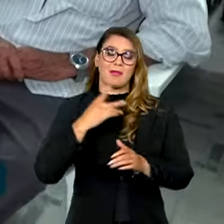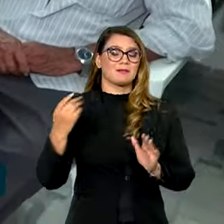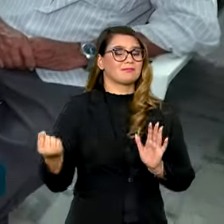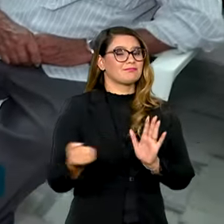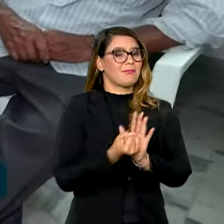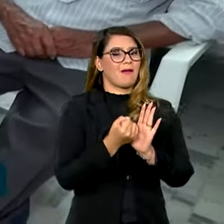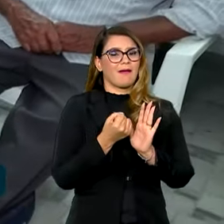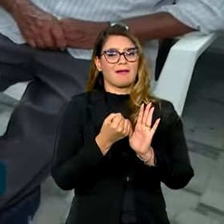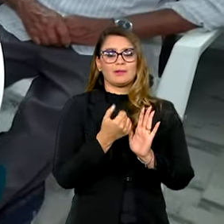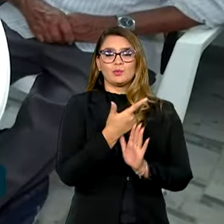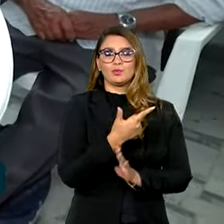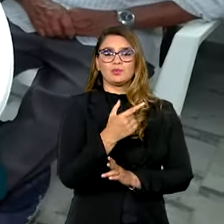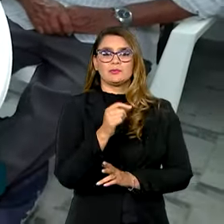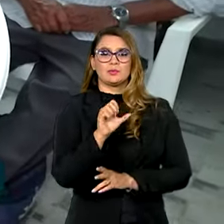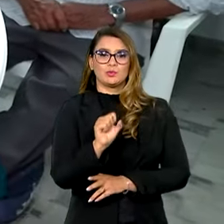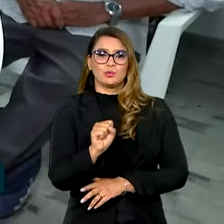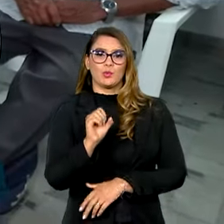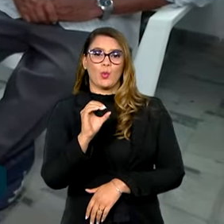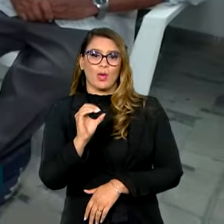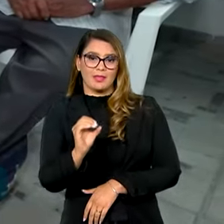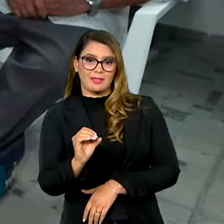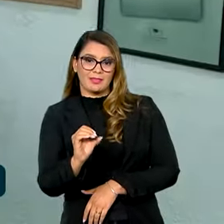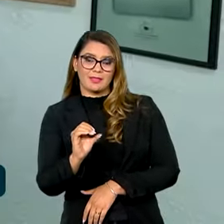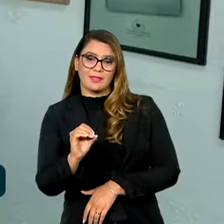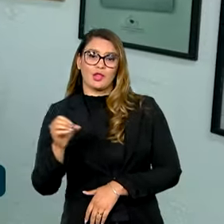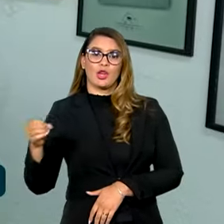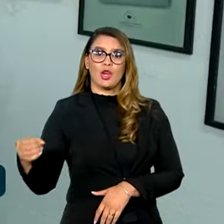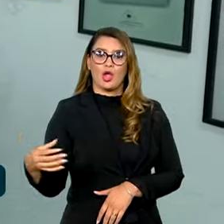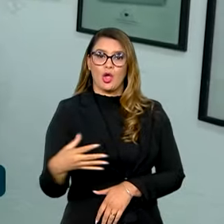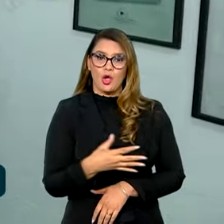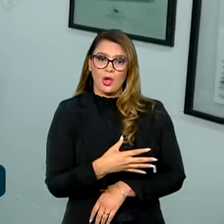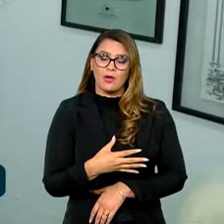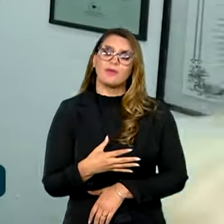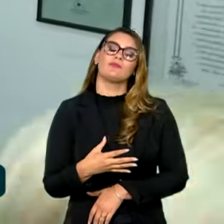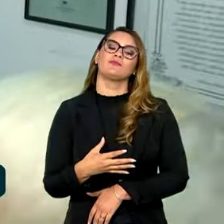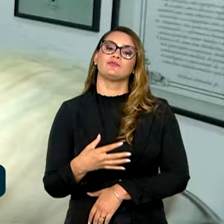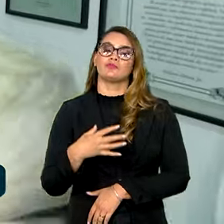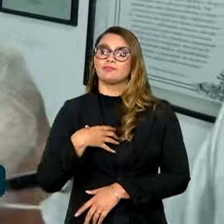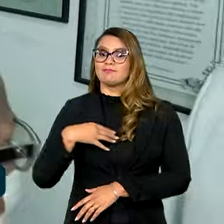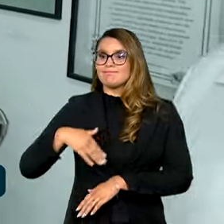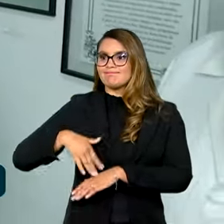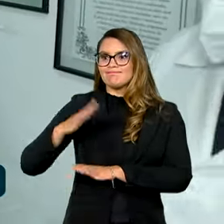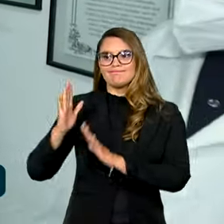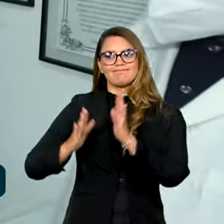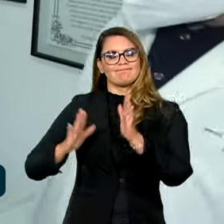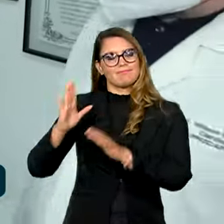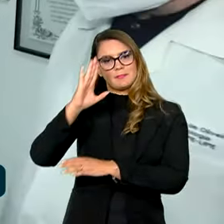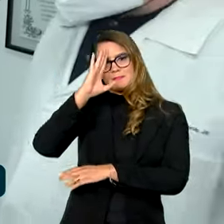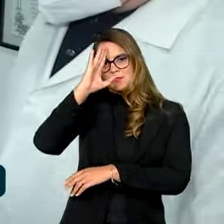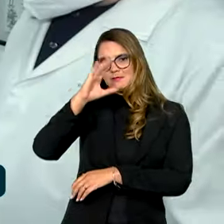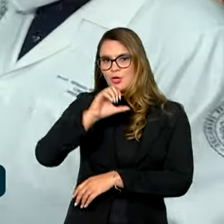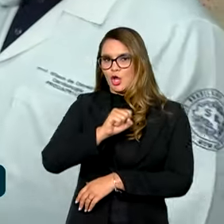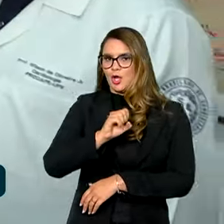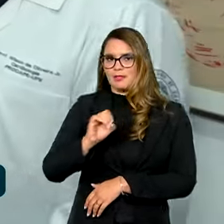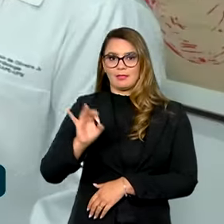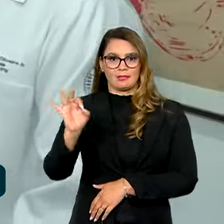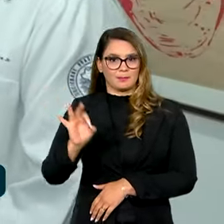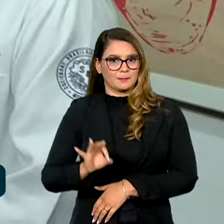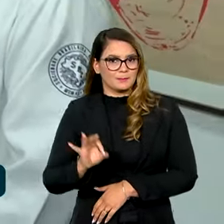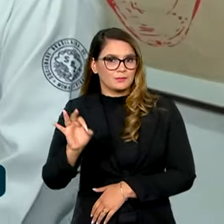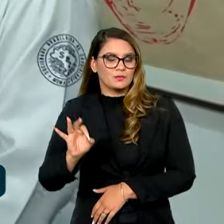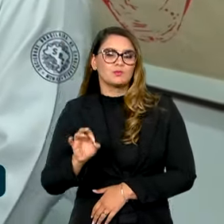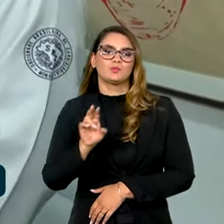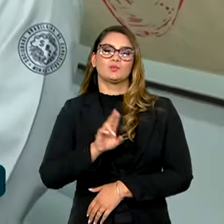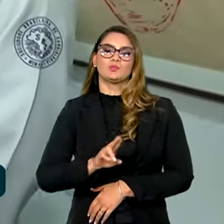registra cerca de 280 novos casos na forma aguda por ano, sendo 80% deles